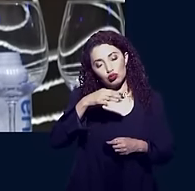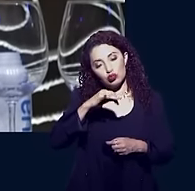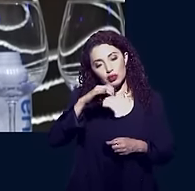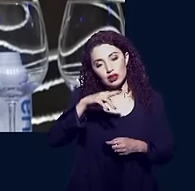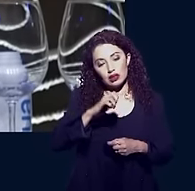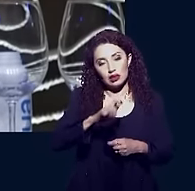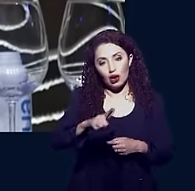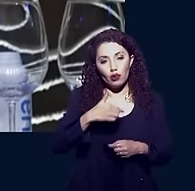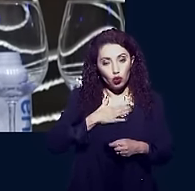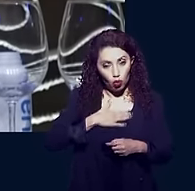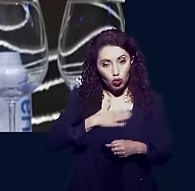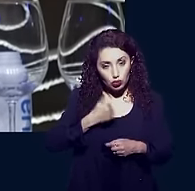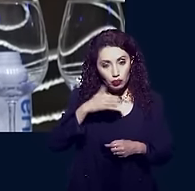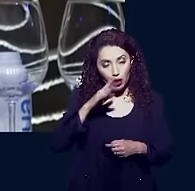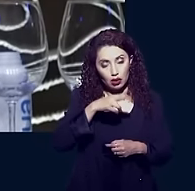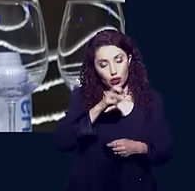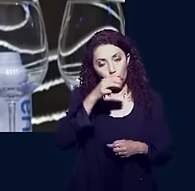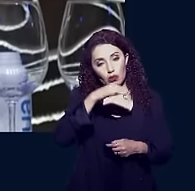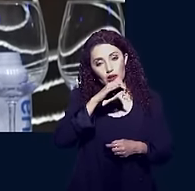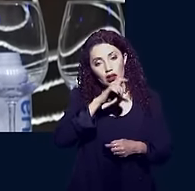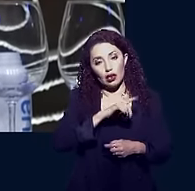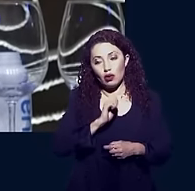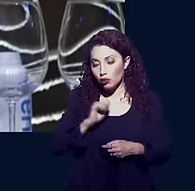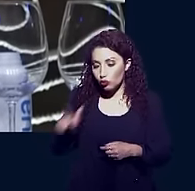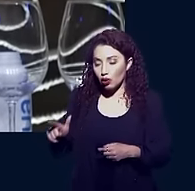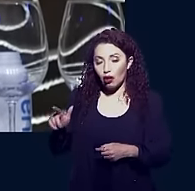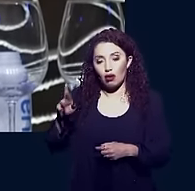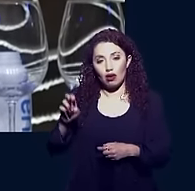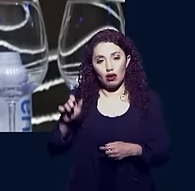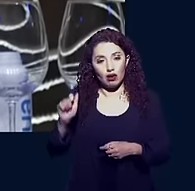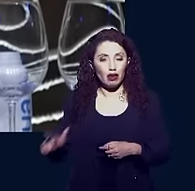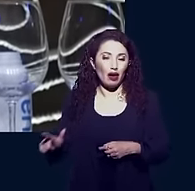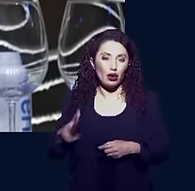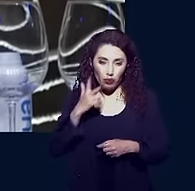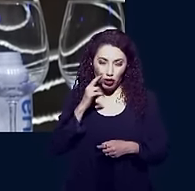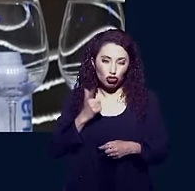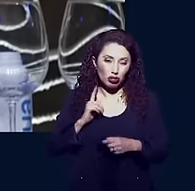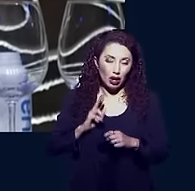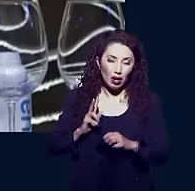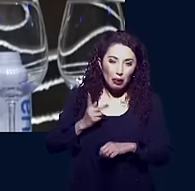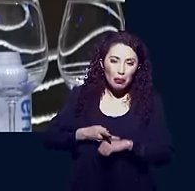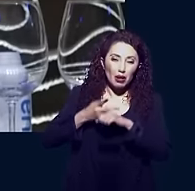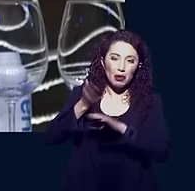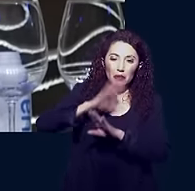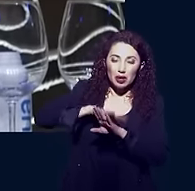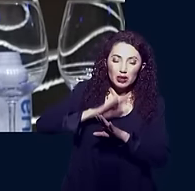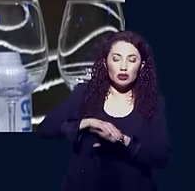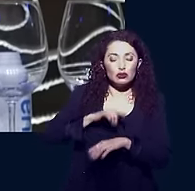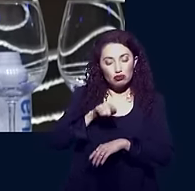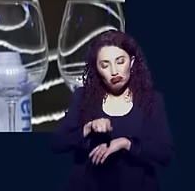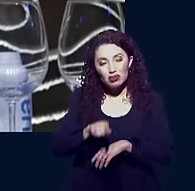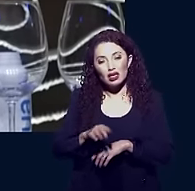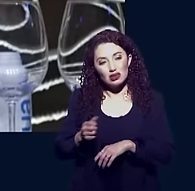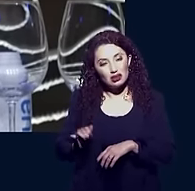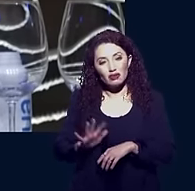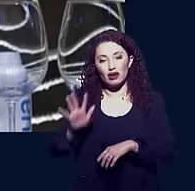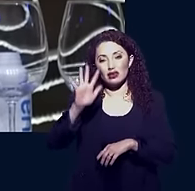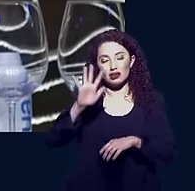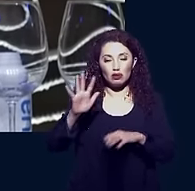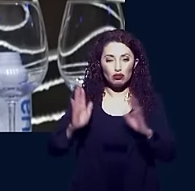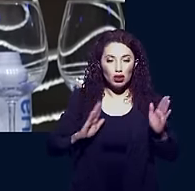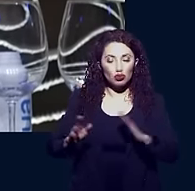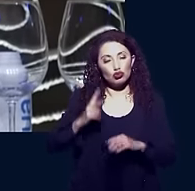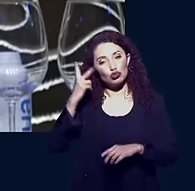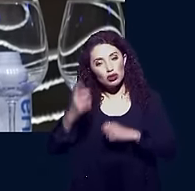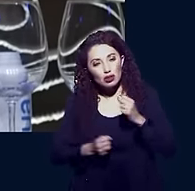do contrário eu prefiro juro nominal do que do que o juro Real acho que tem muito prêmio nessas inflações implícitas para 2 3 4 anos eu acho que aí é que